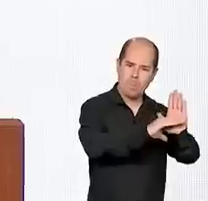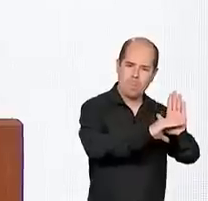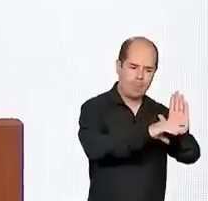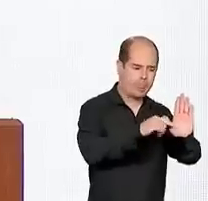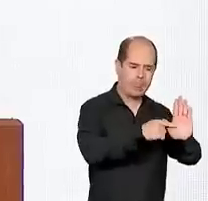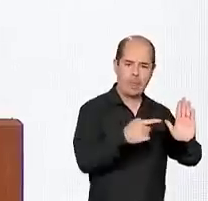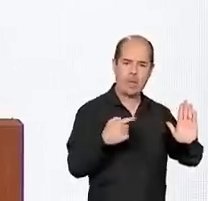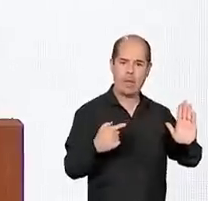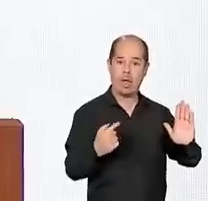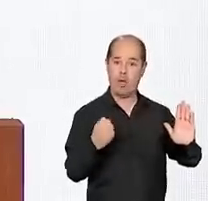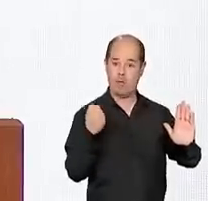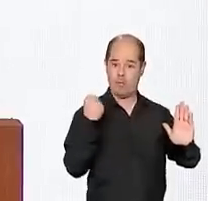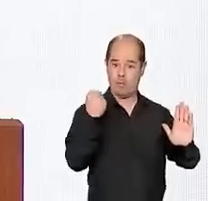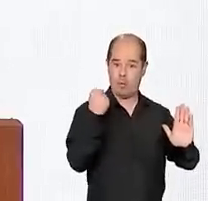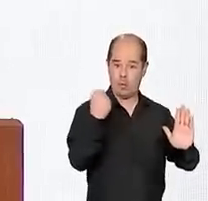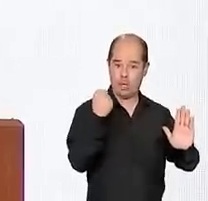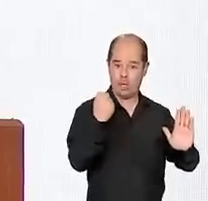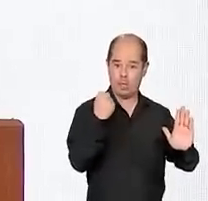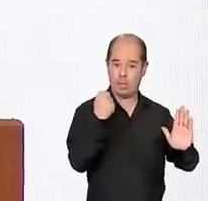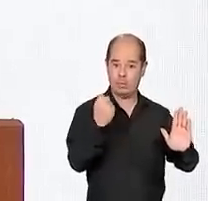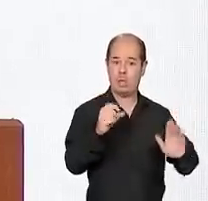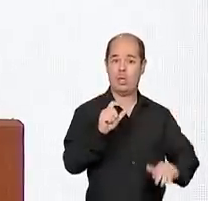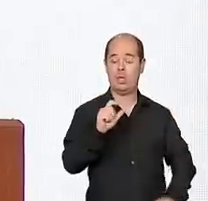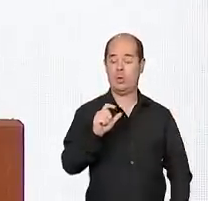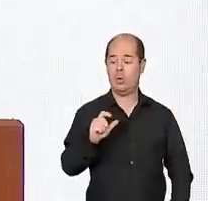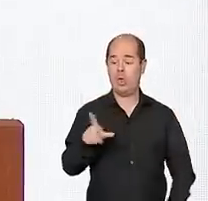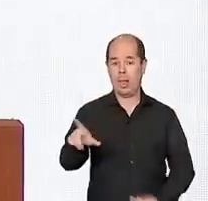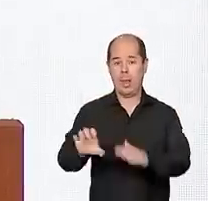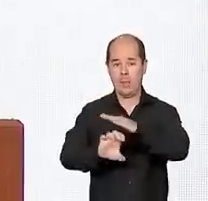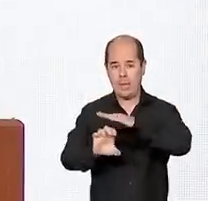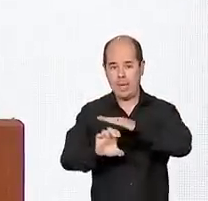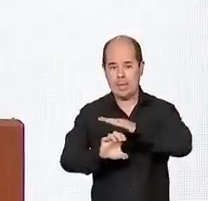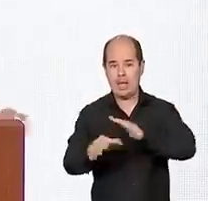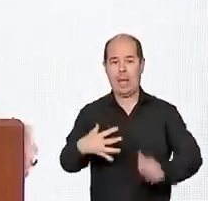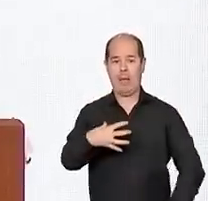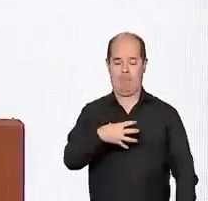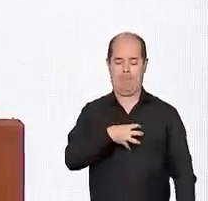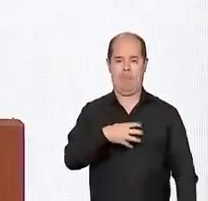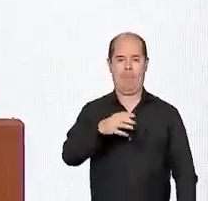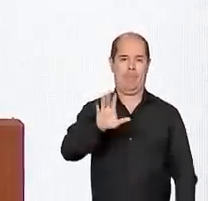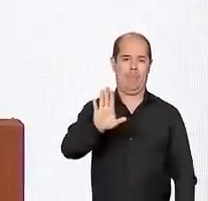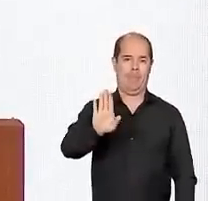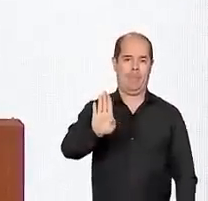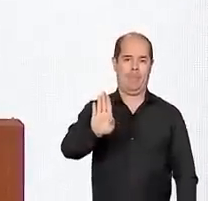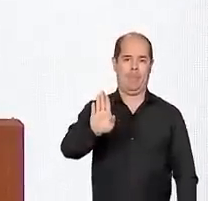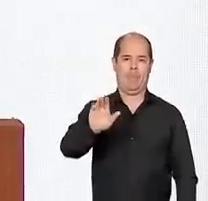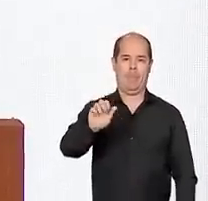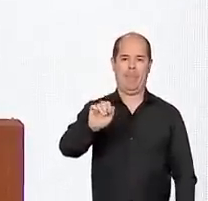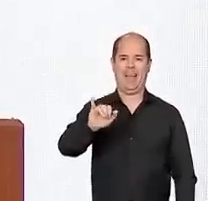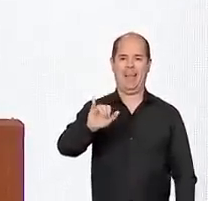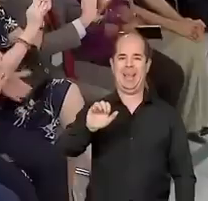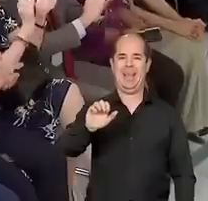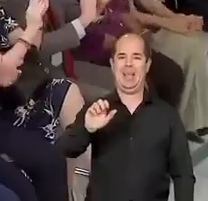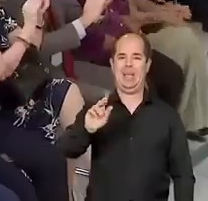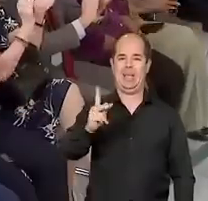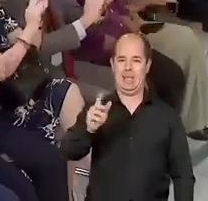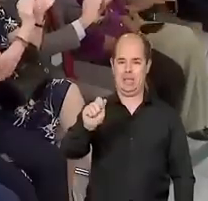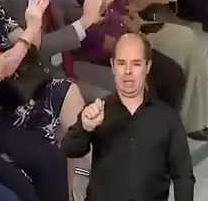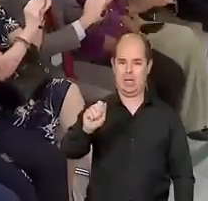de fortalecimento com a Bahia Farma, que eu quero também fazer aqui um destaque.